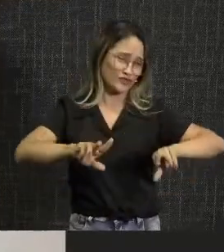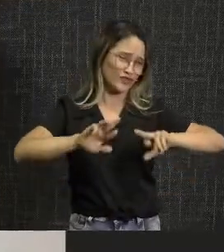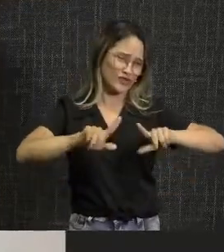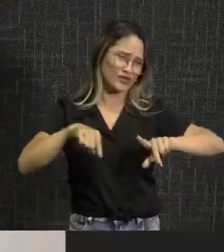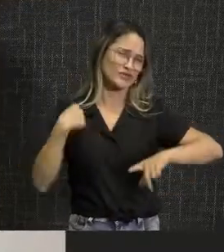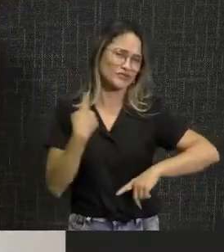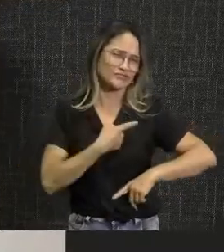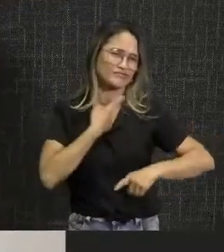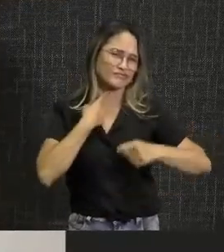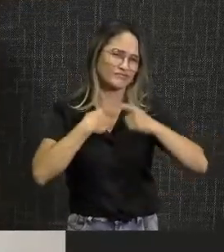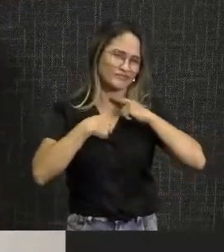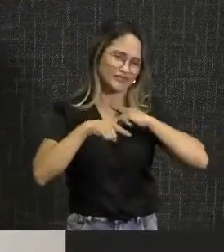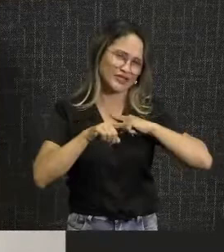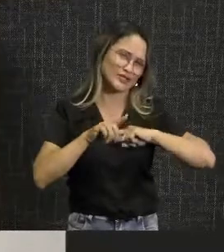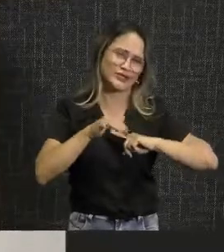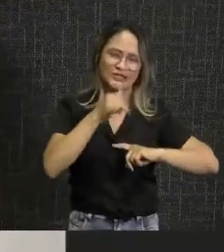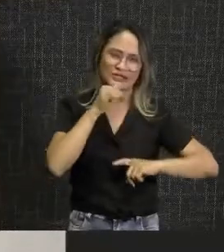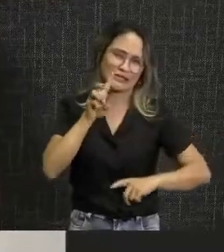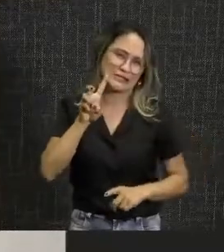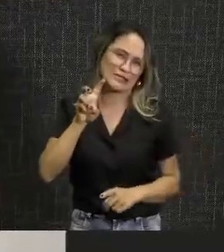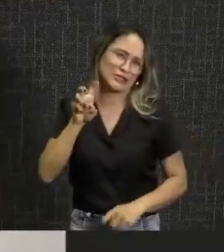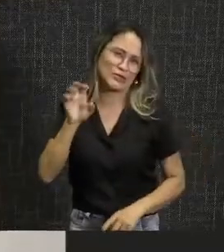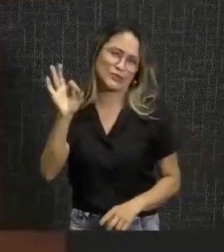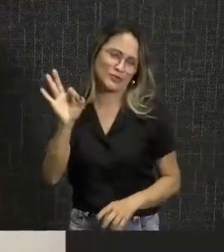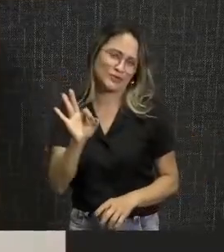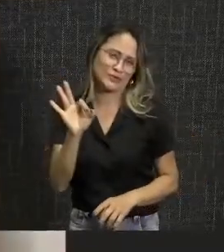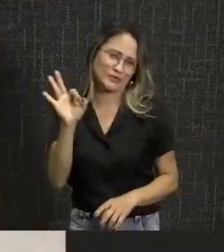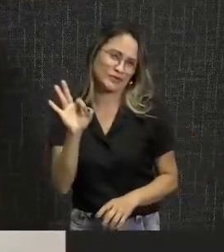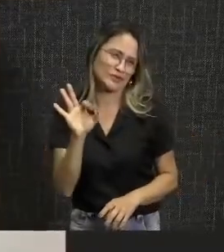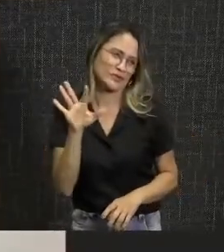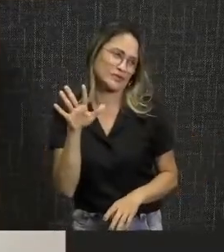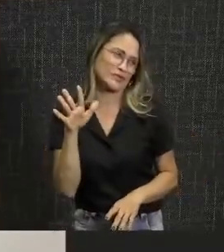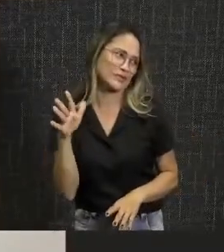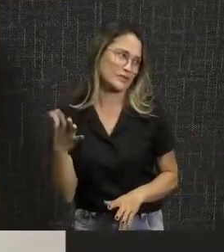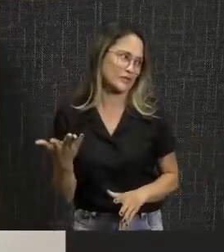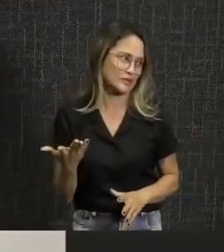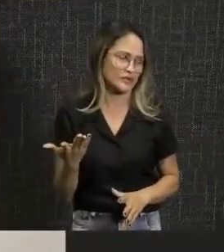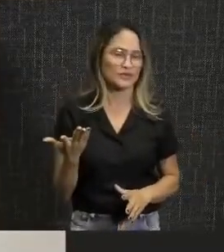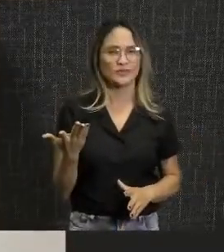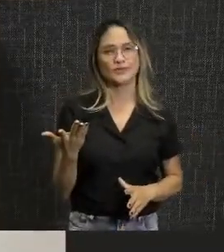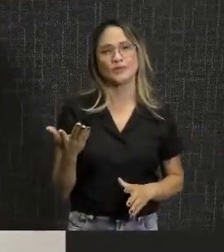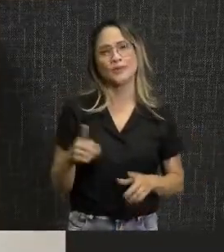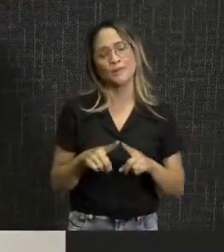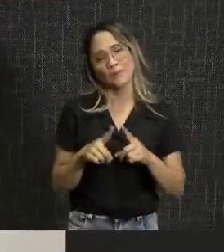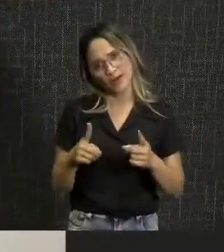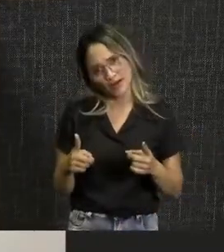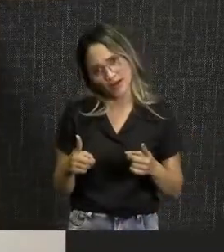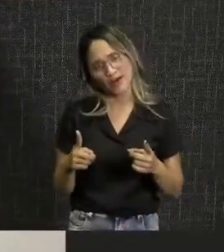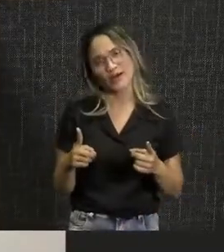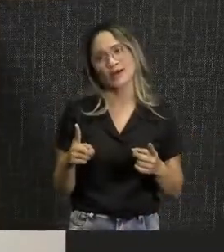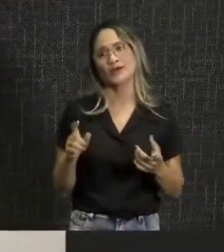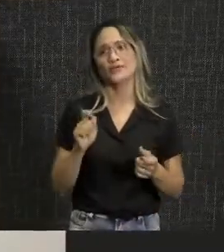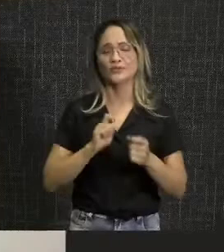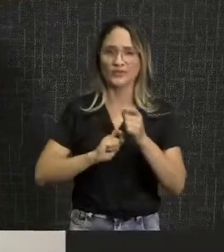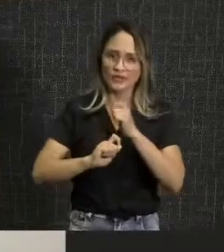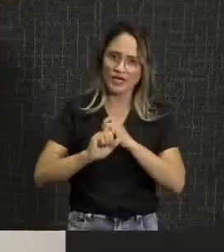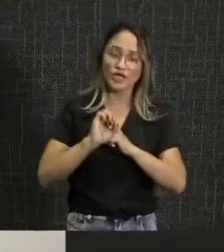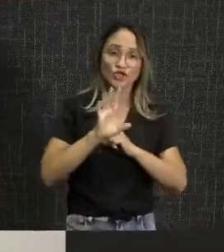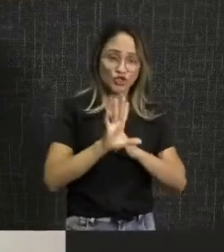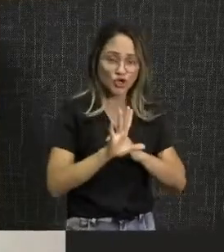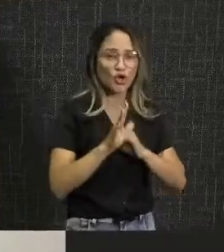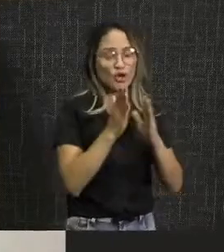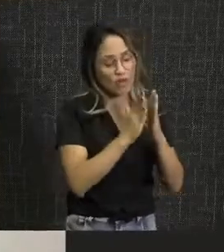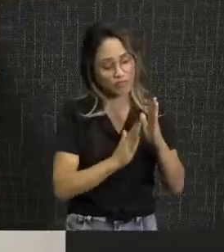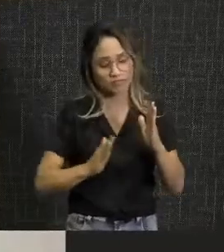recuperar 5%, né, que era mais ou menos recompor as perdas desse ano, mas isso está só num cenário